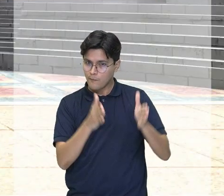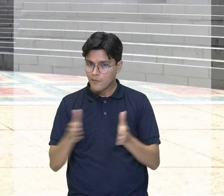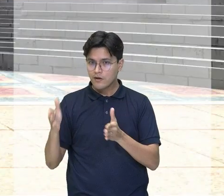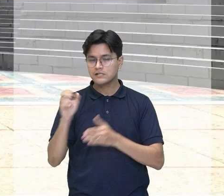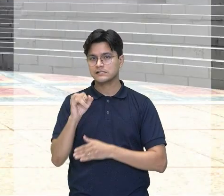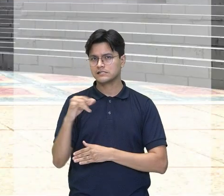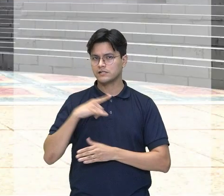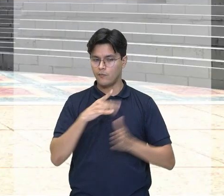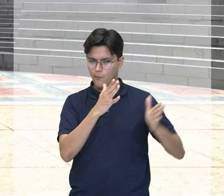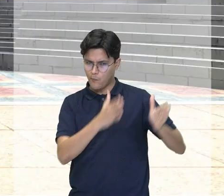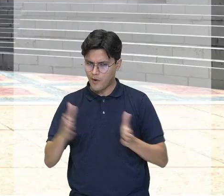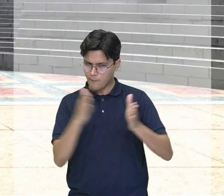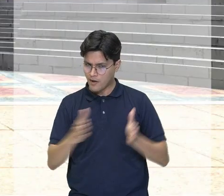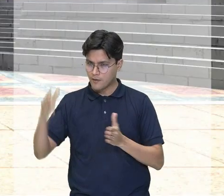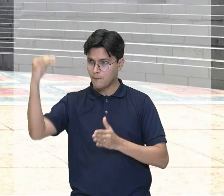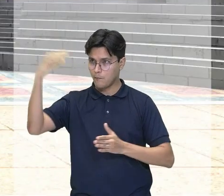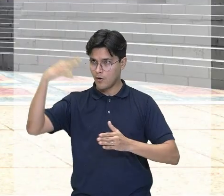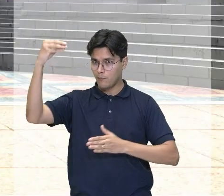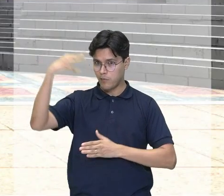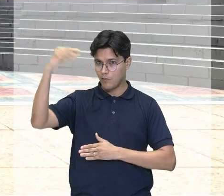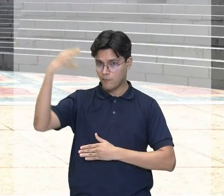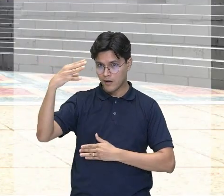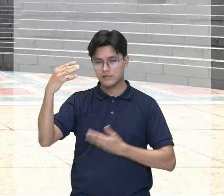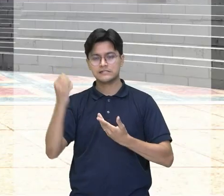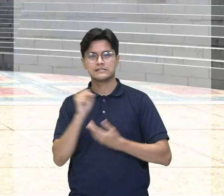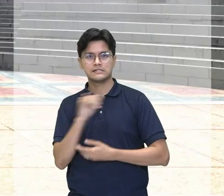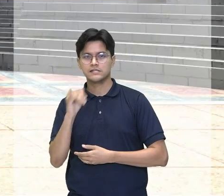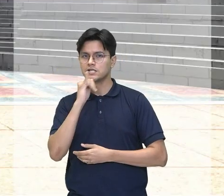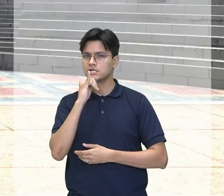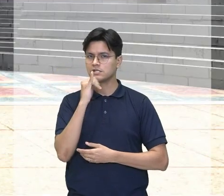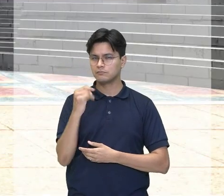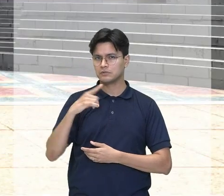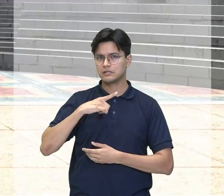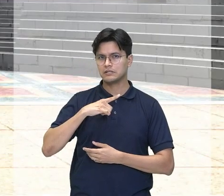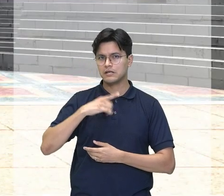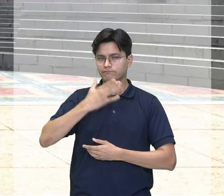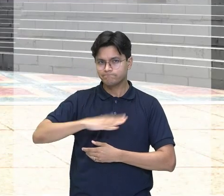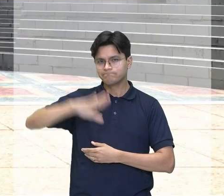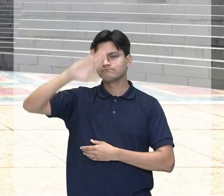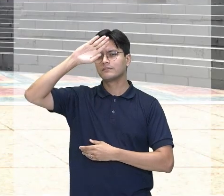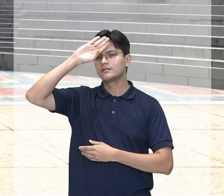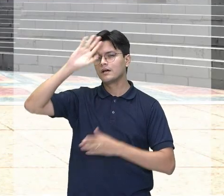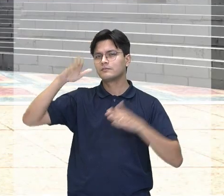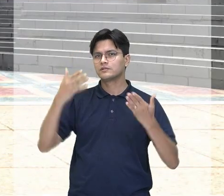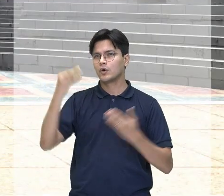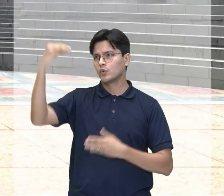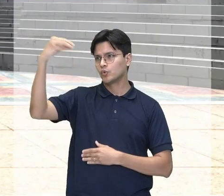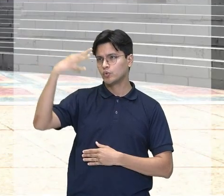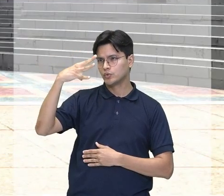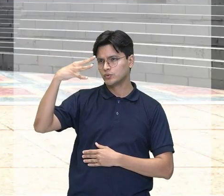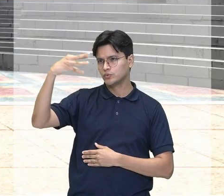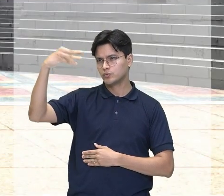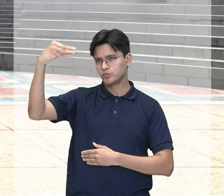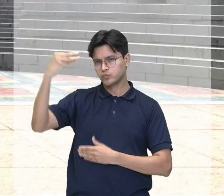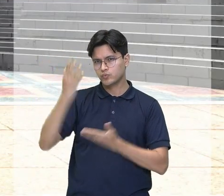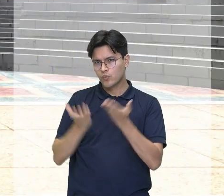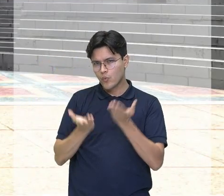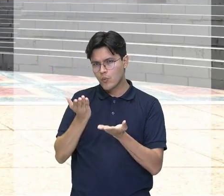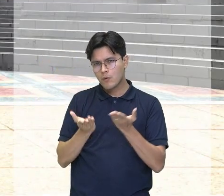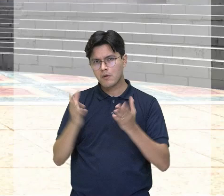piscando. Se for uma cena mais densa, né, mais drama, nós vamos ter uma luz mais baixa. Nós vamos ter o